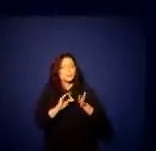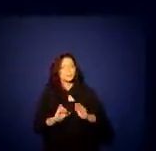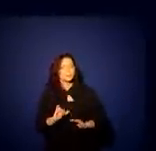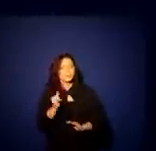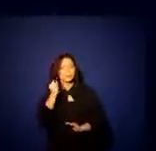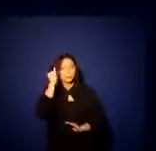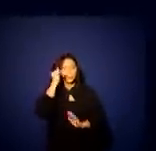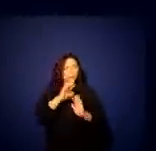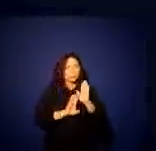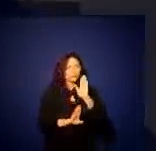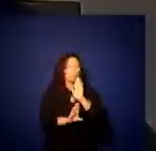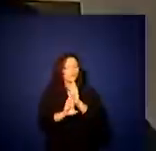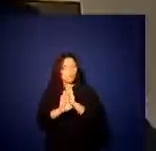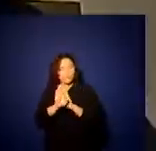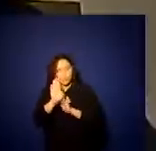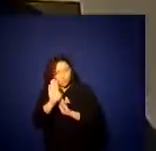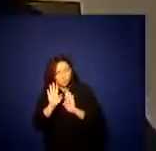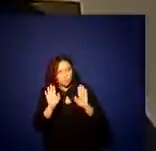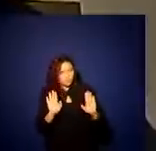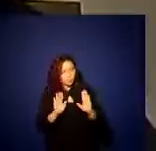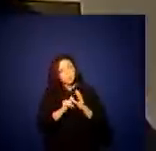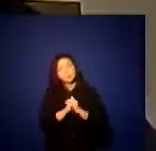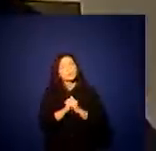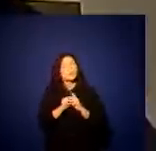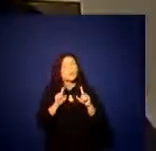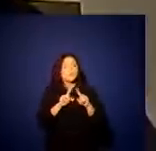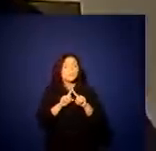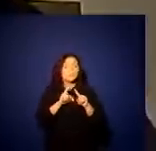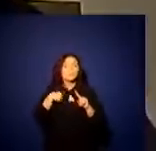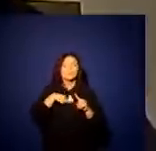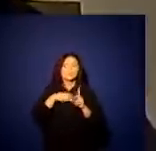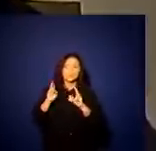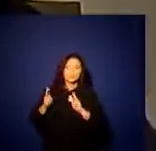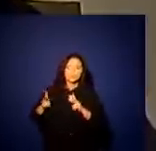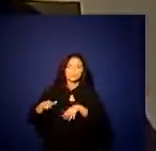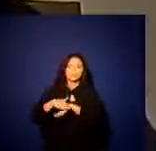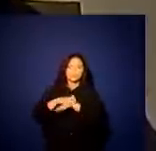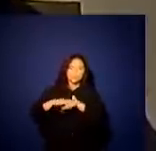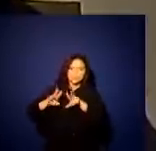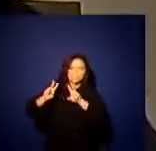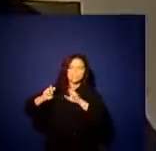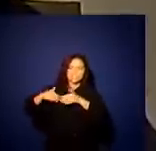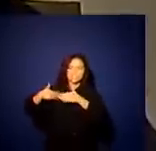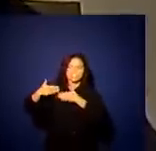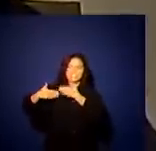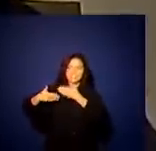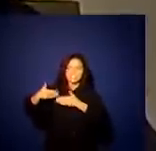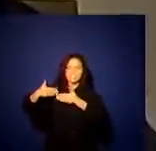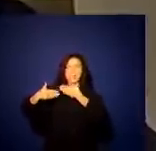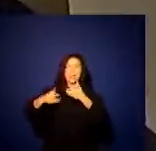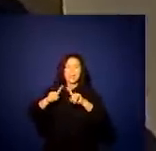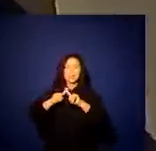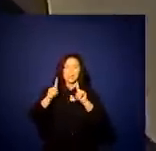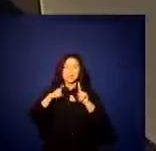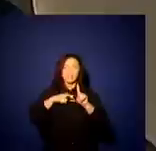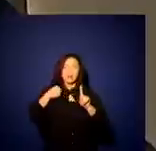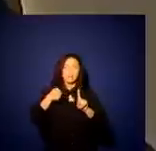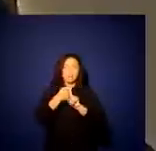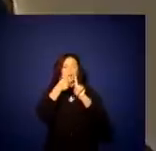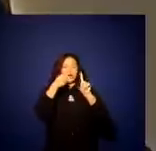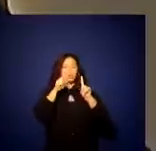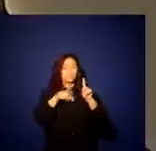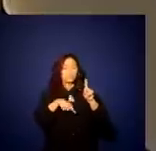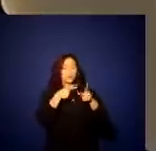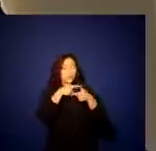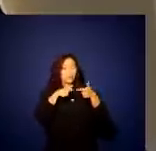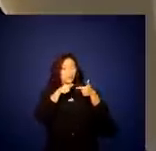gente está falando aqui por um bom tempo e essa questão a gente tá tendo Impacto muito importante que tá tendo uma redução